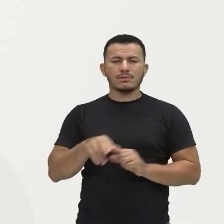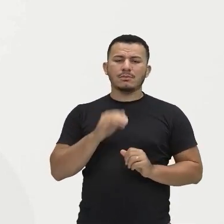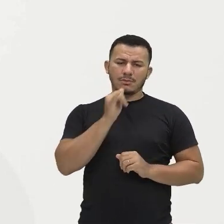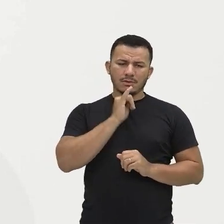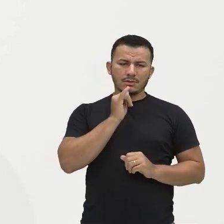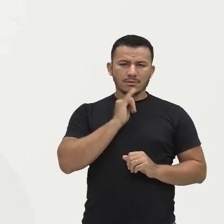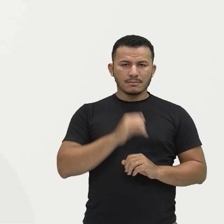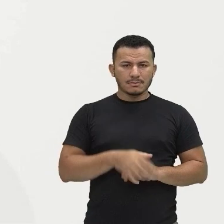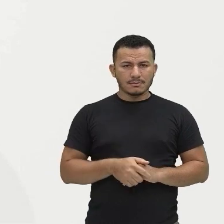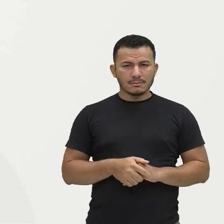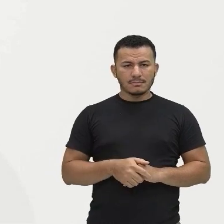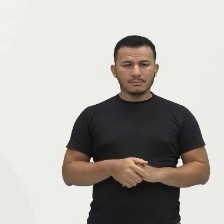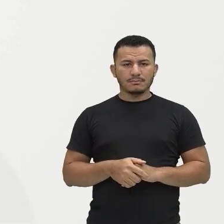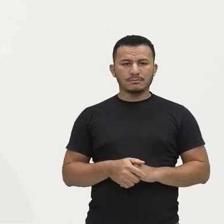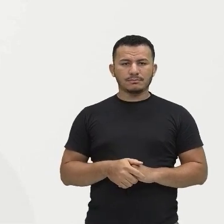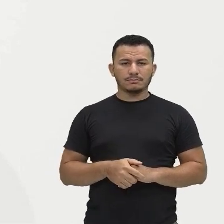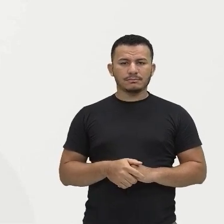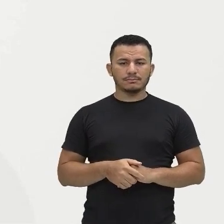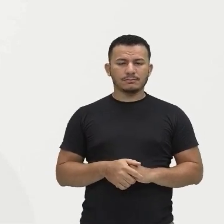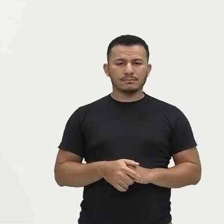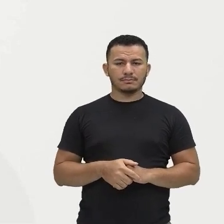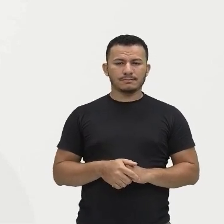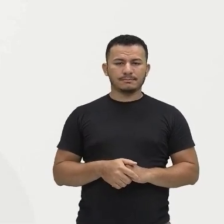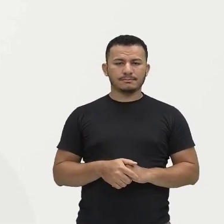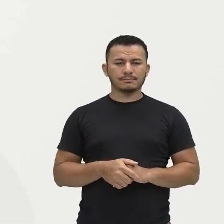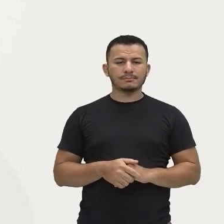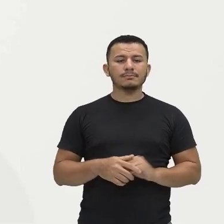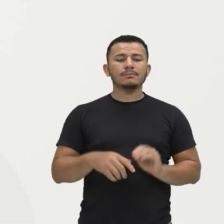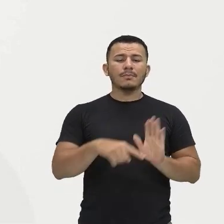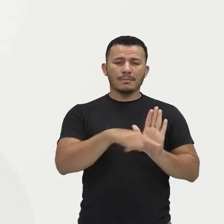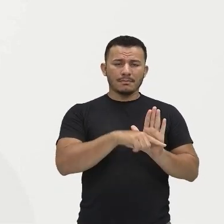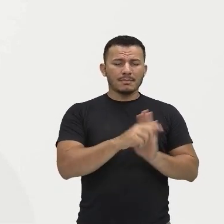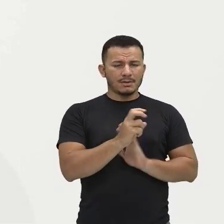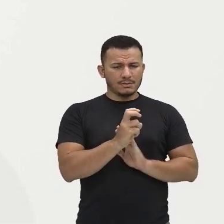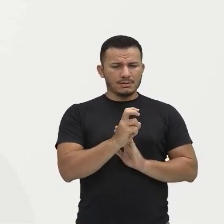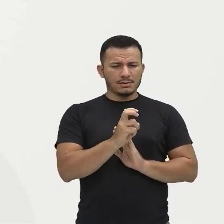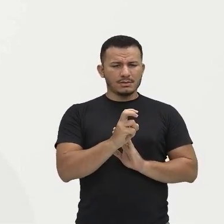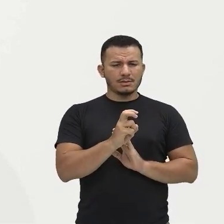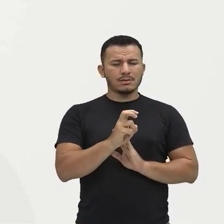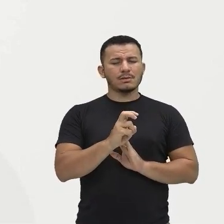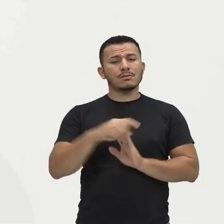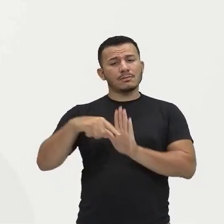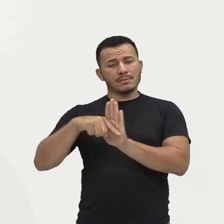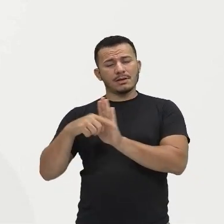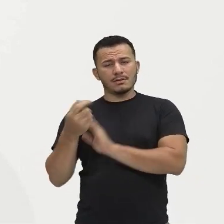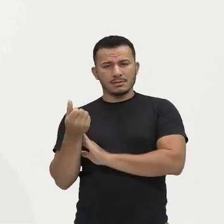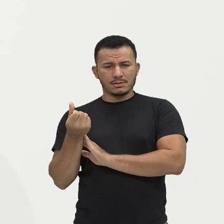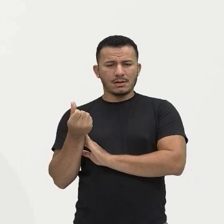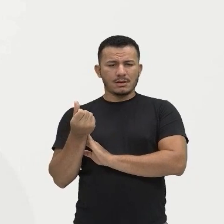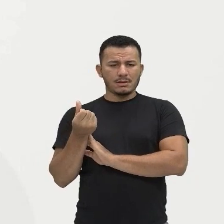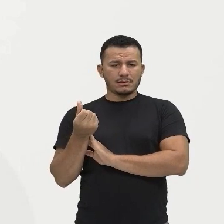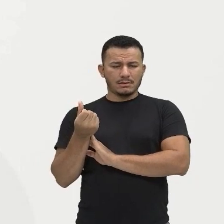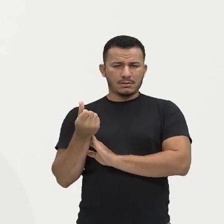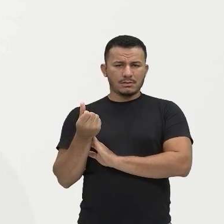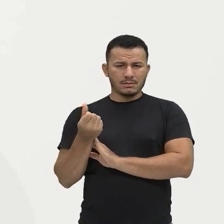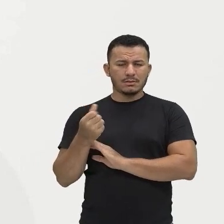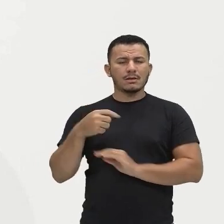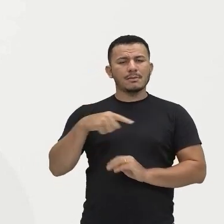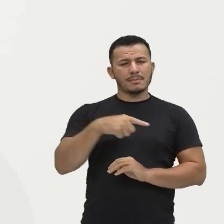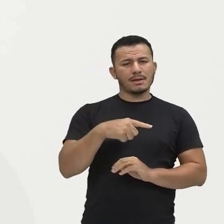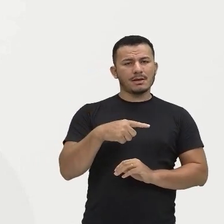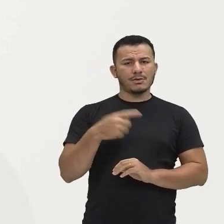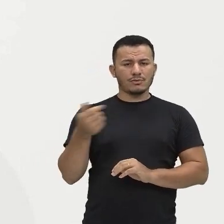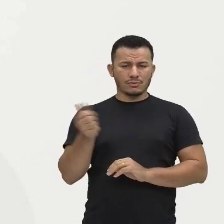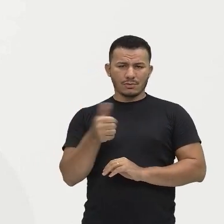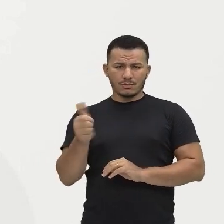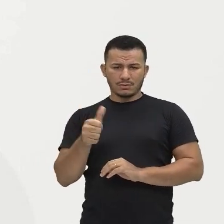aqui, ó. Vamos ver, ó. Menos 5 com menos 6, isso vai me dar menos